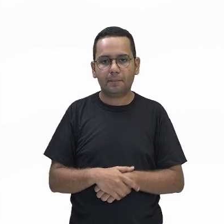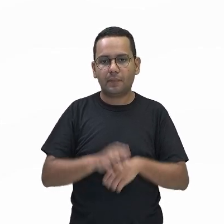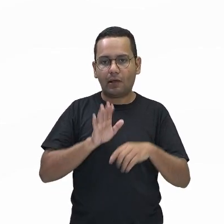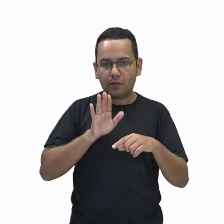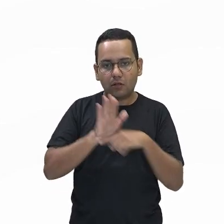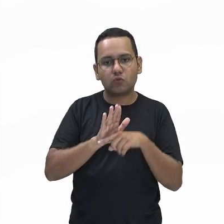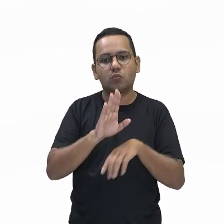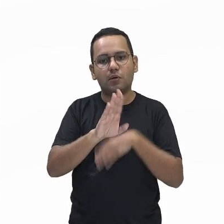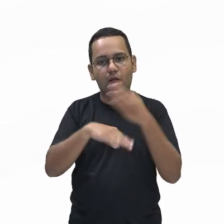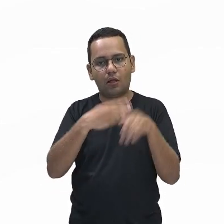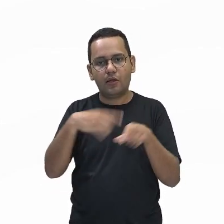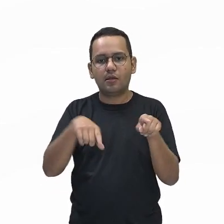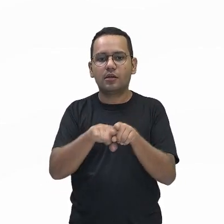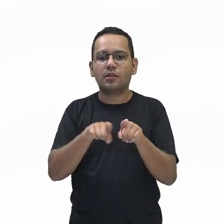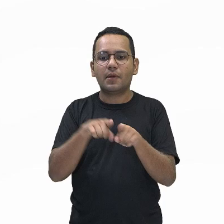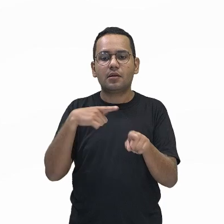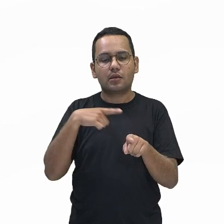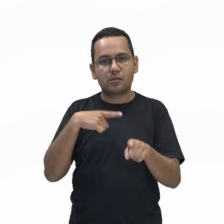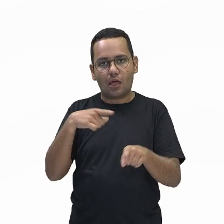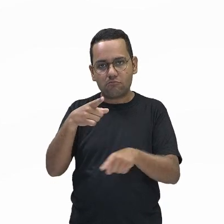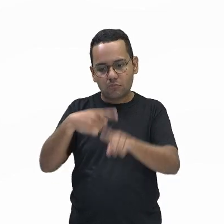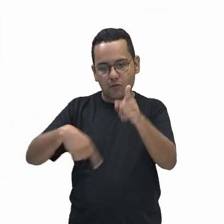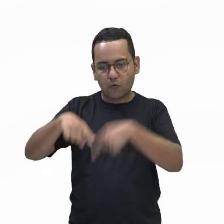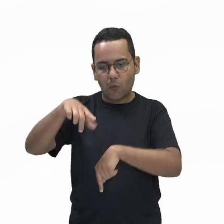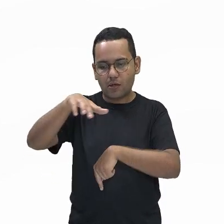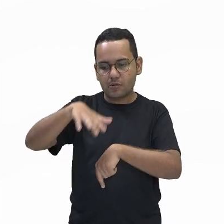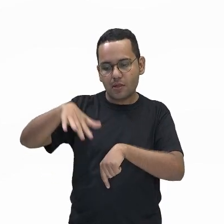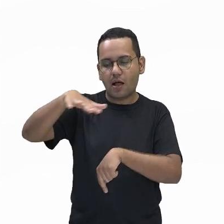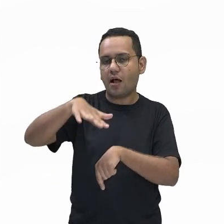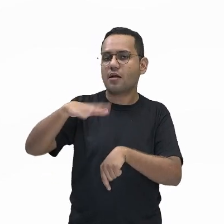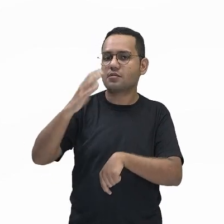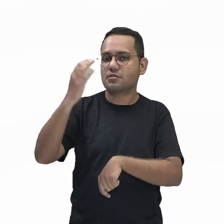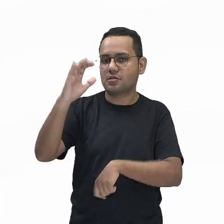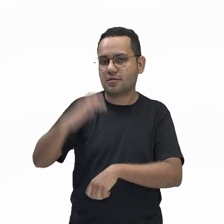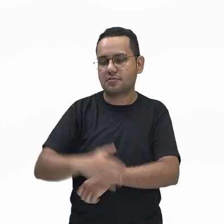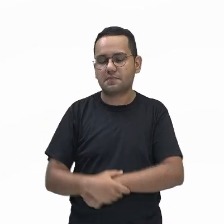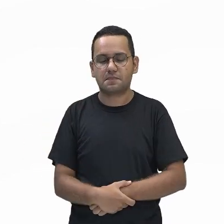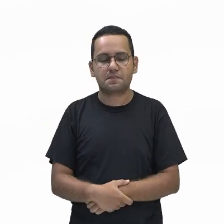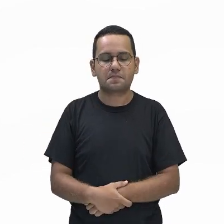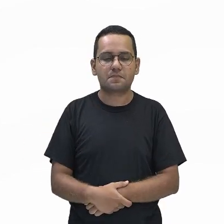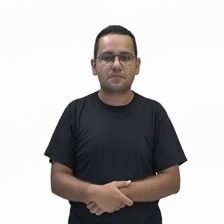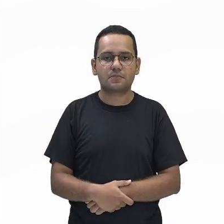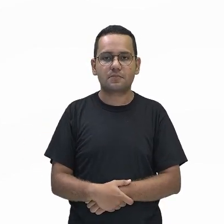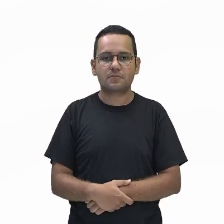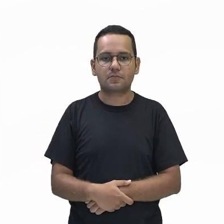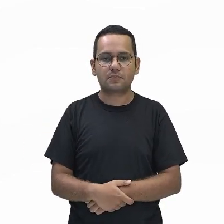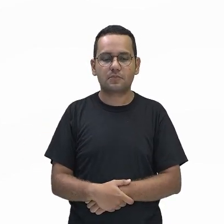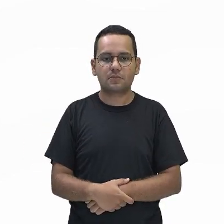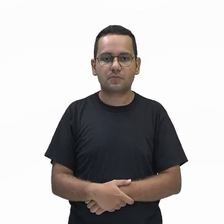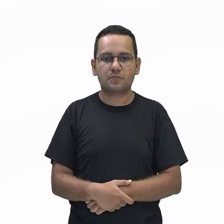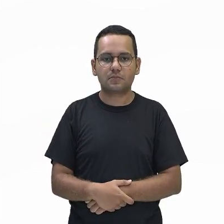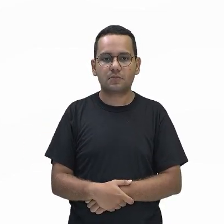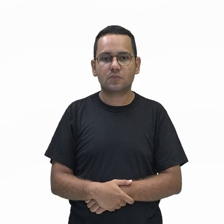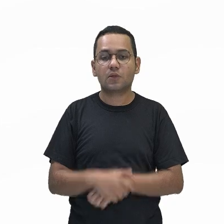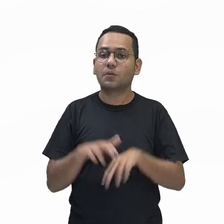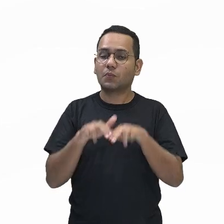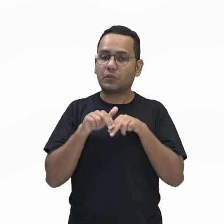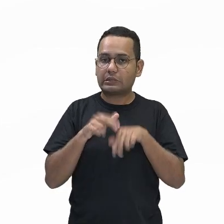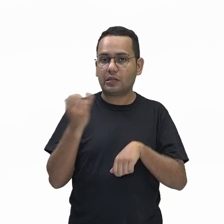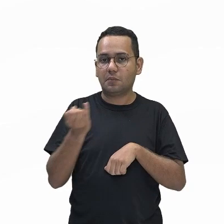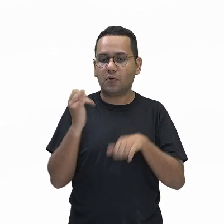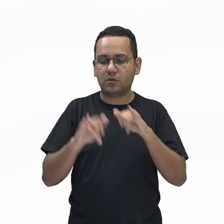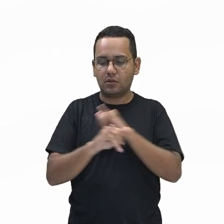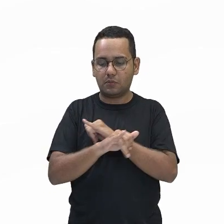o avanço do conhecimento científico. E aí é que vem a importância da divulgação e